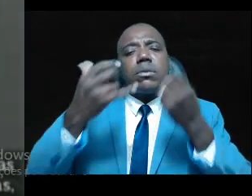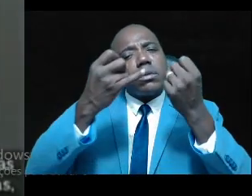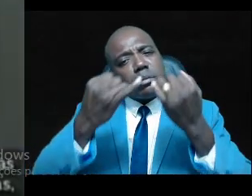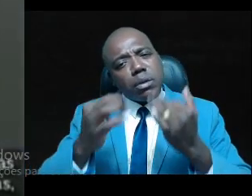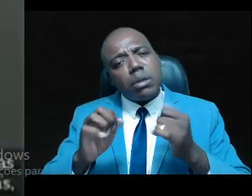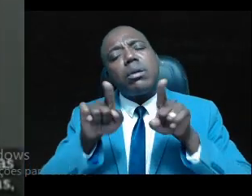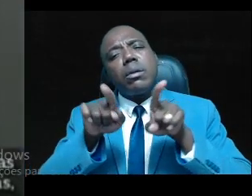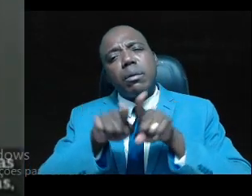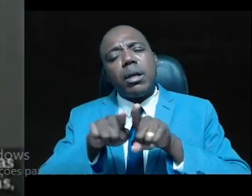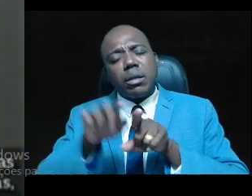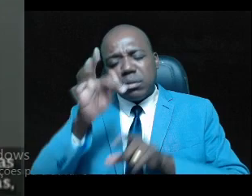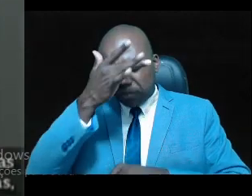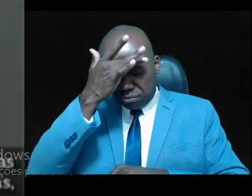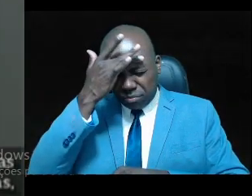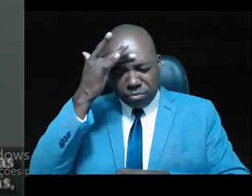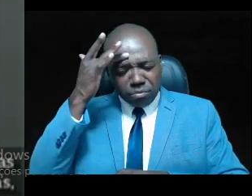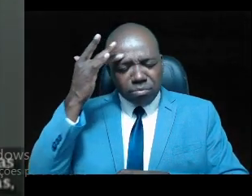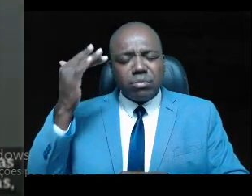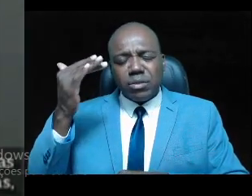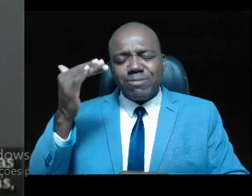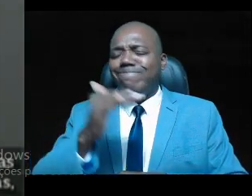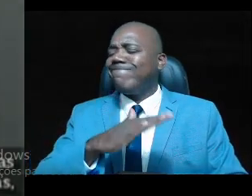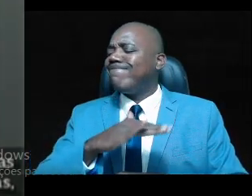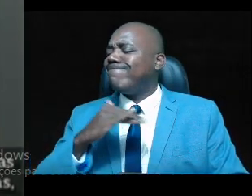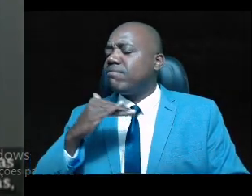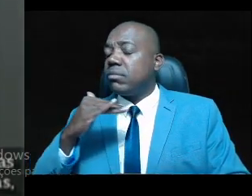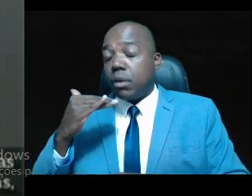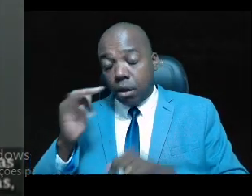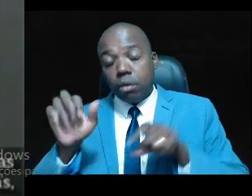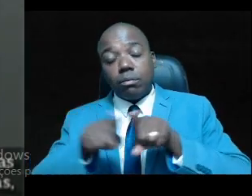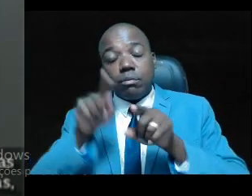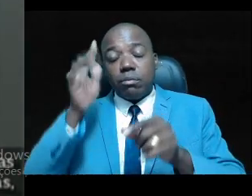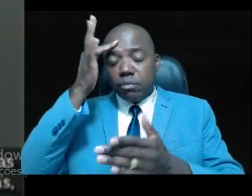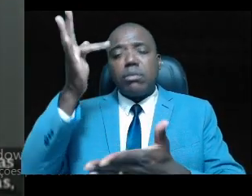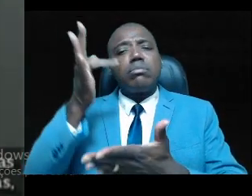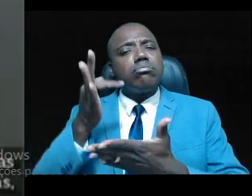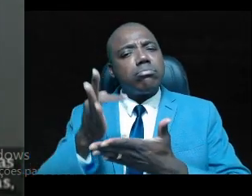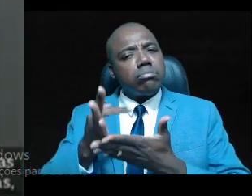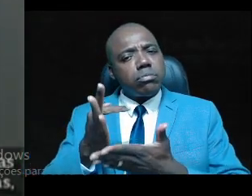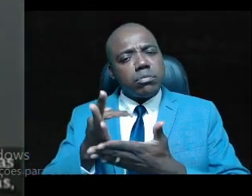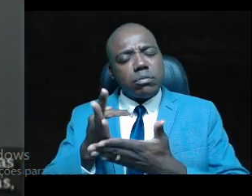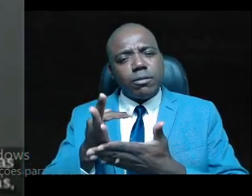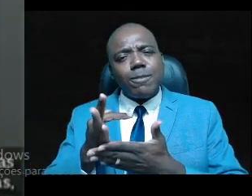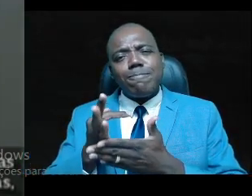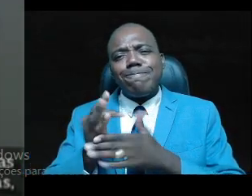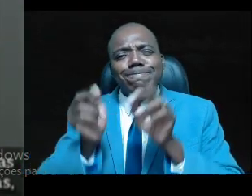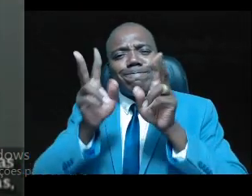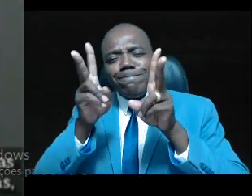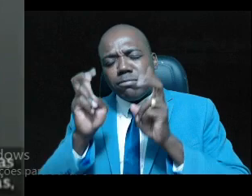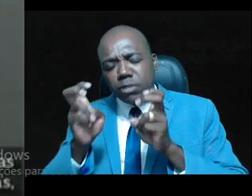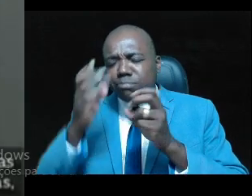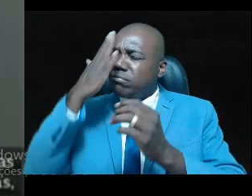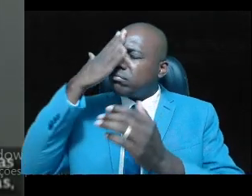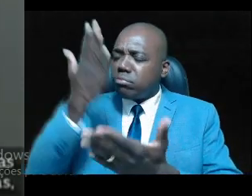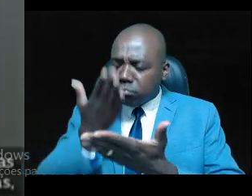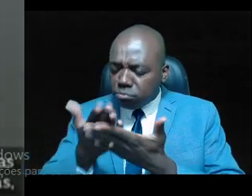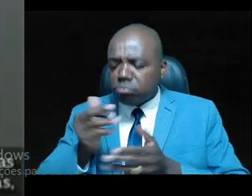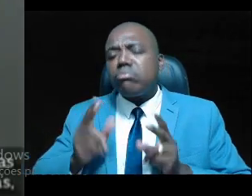fé, sem ter alcançado as promessas, vendo-as de longe e crendo-as,